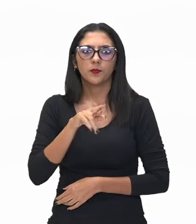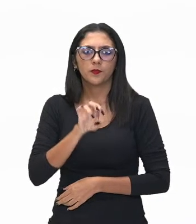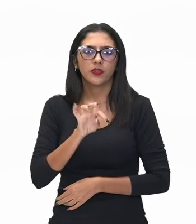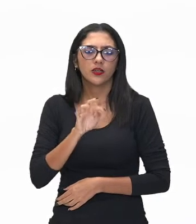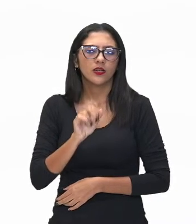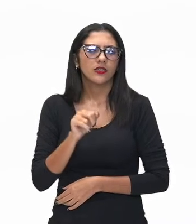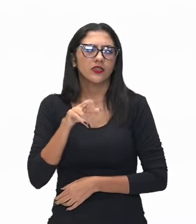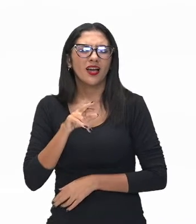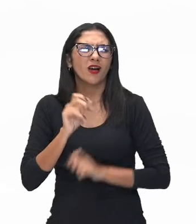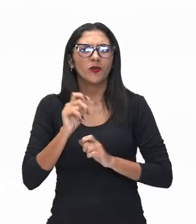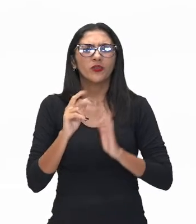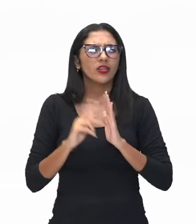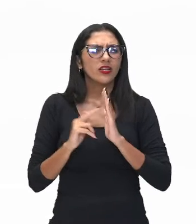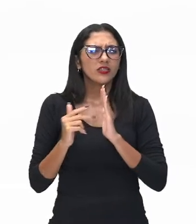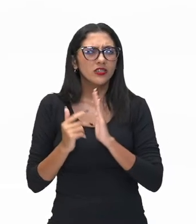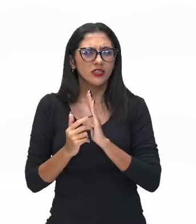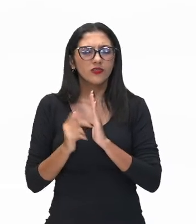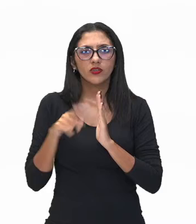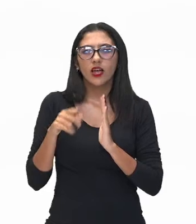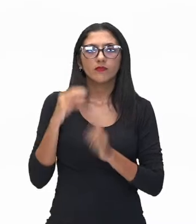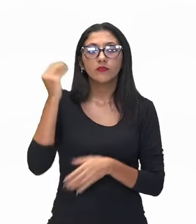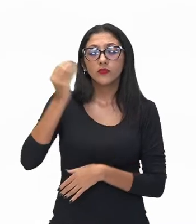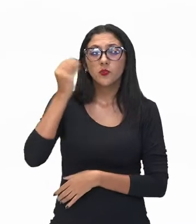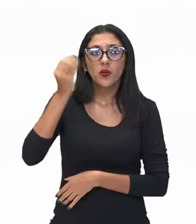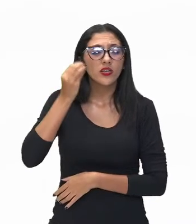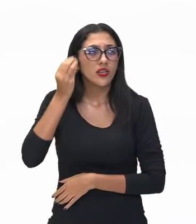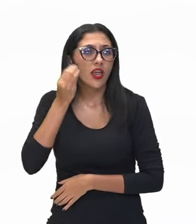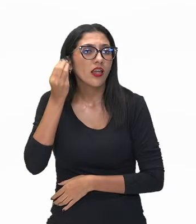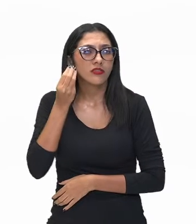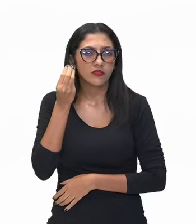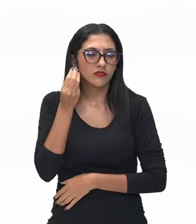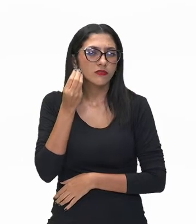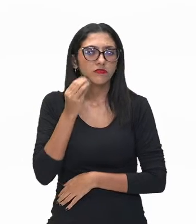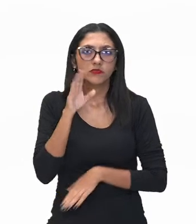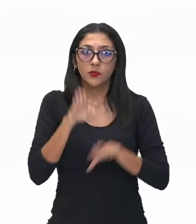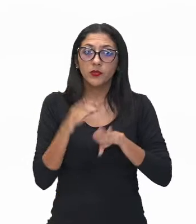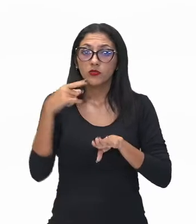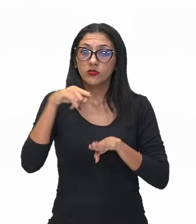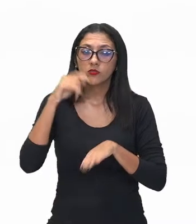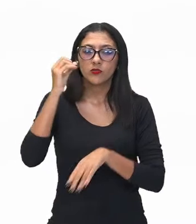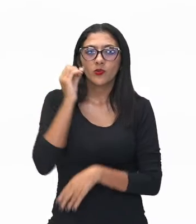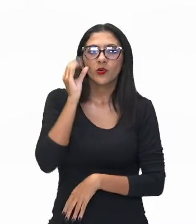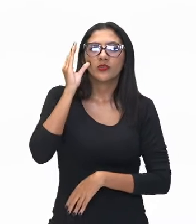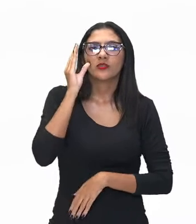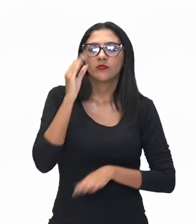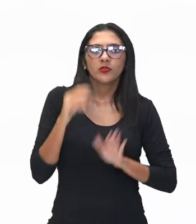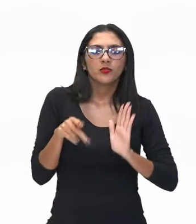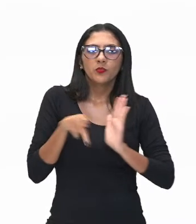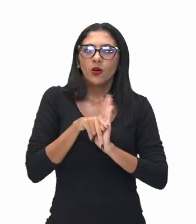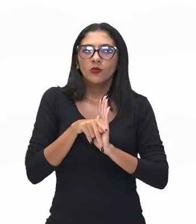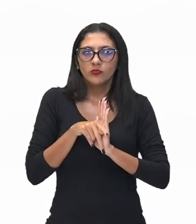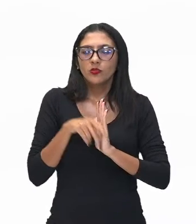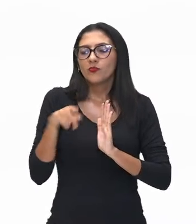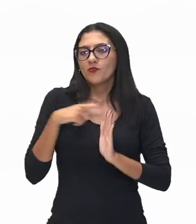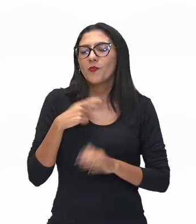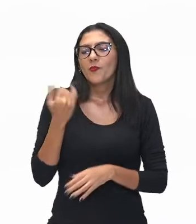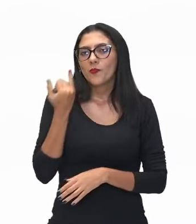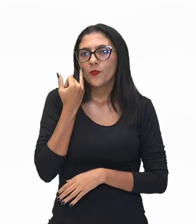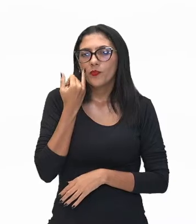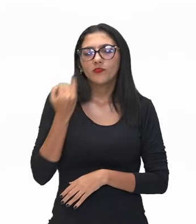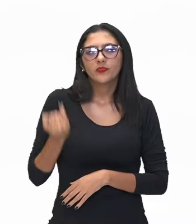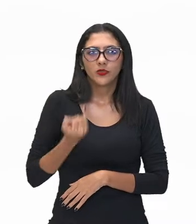A sua experiência, a sua vivência, isso vai ajudar muito em uma interpretação. Eu não